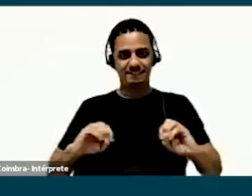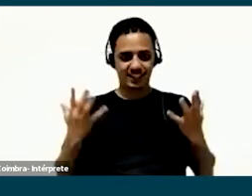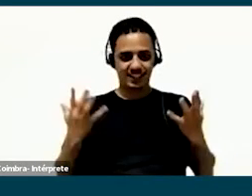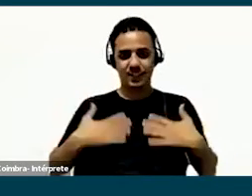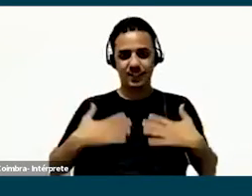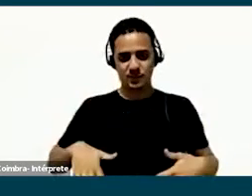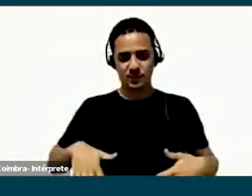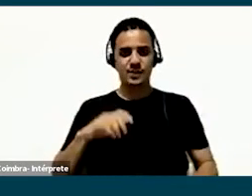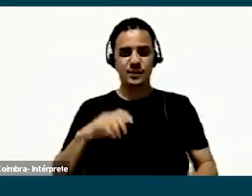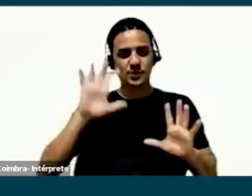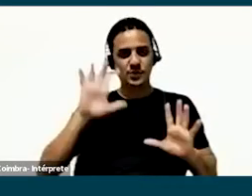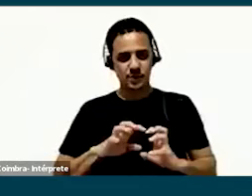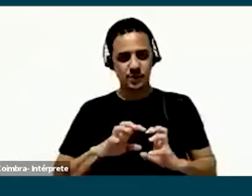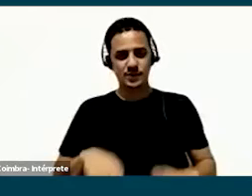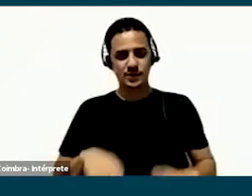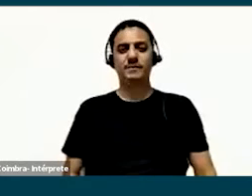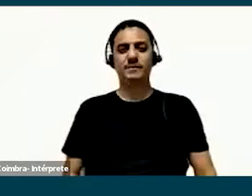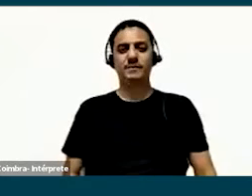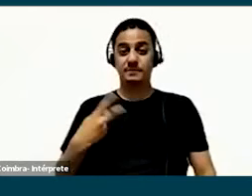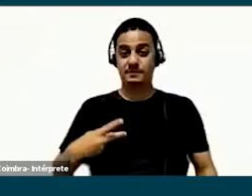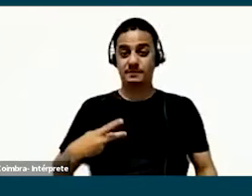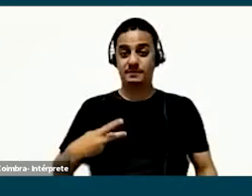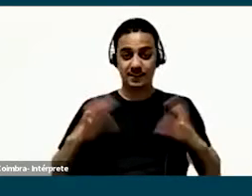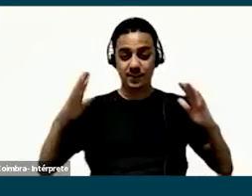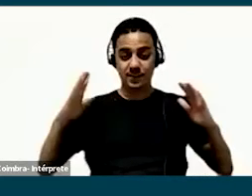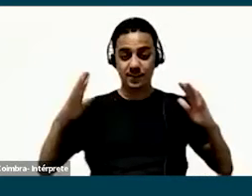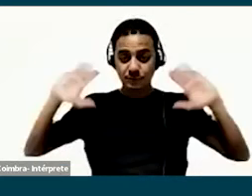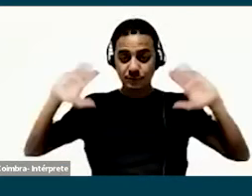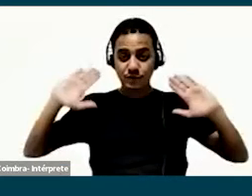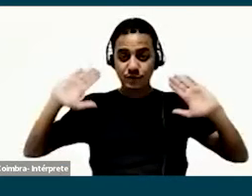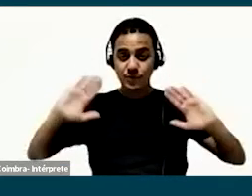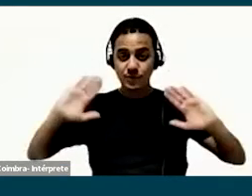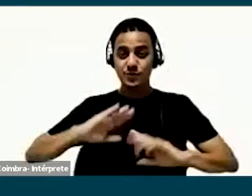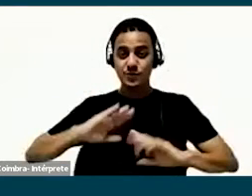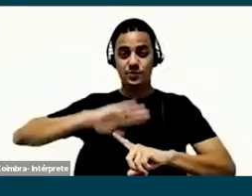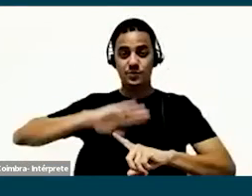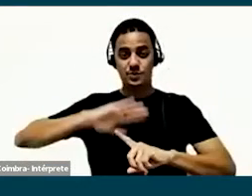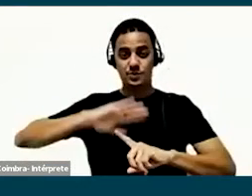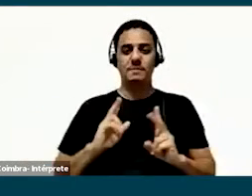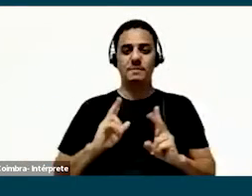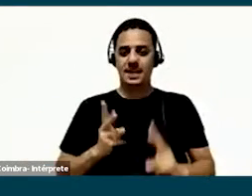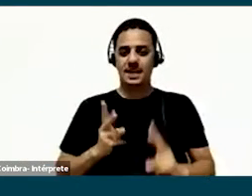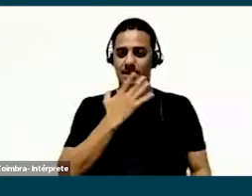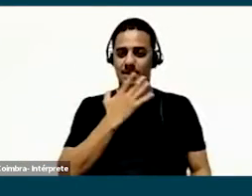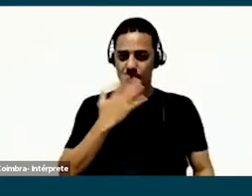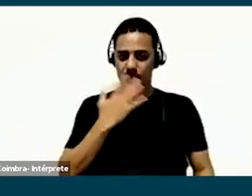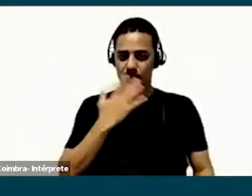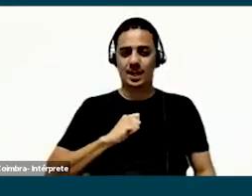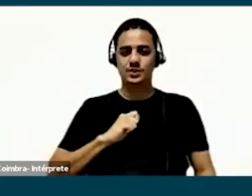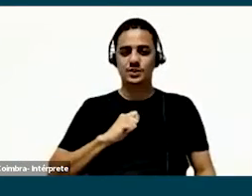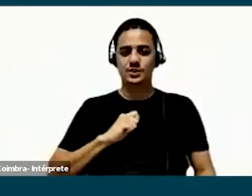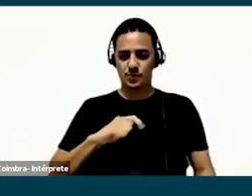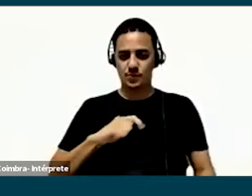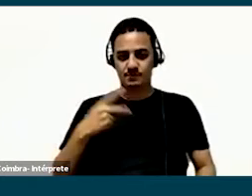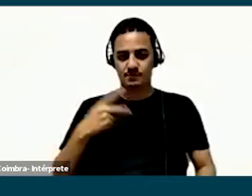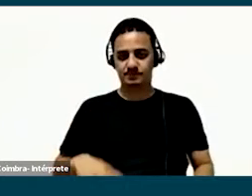é camisa azul escuro, né, azul marinho, do evento. E o meu fundo, ele também é da mesma cor da minha